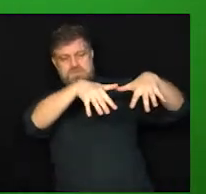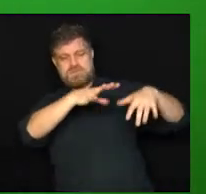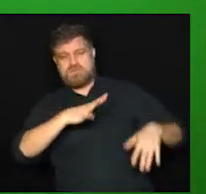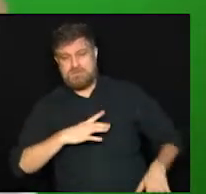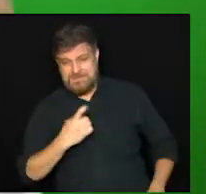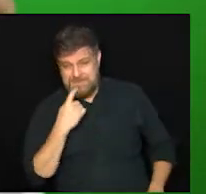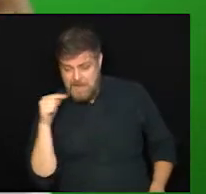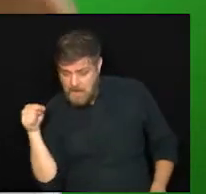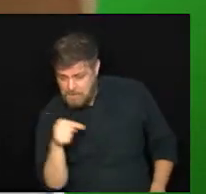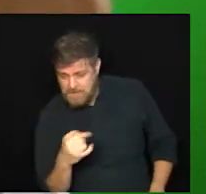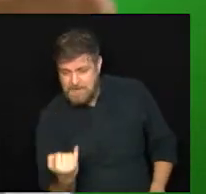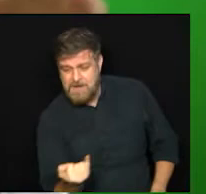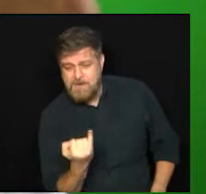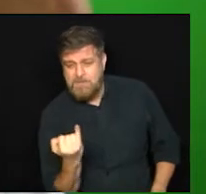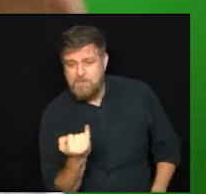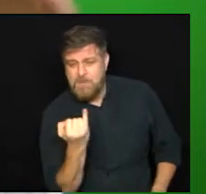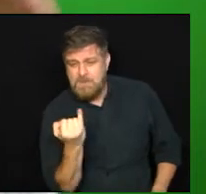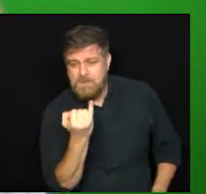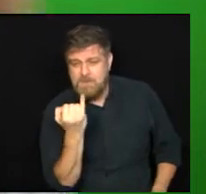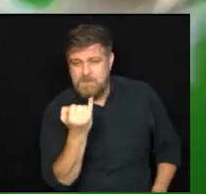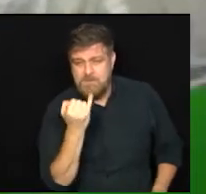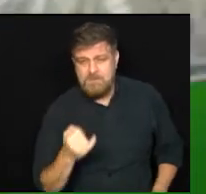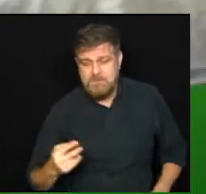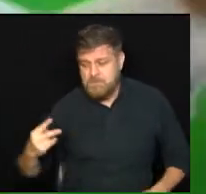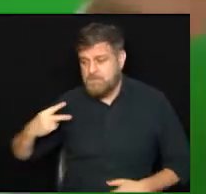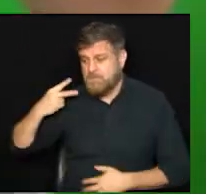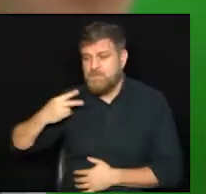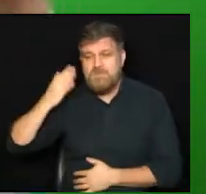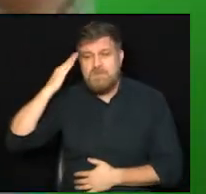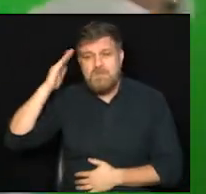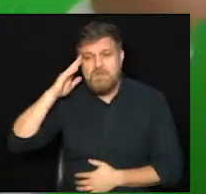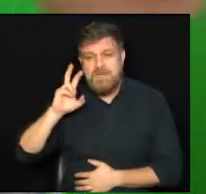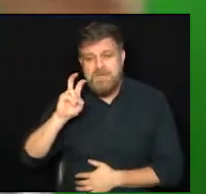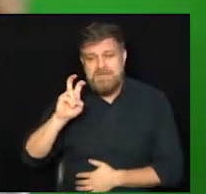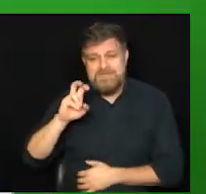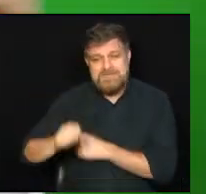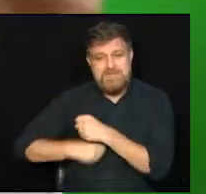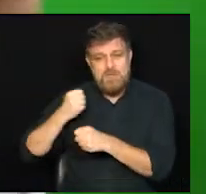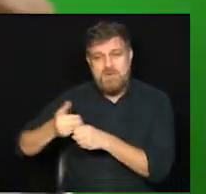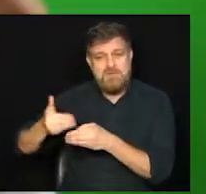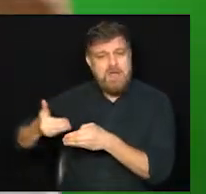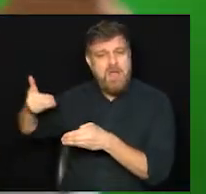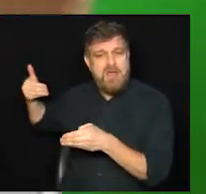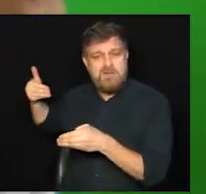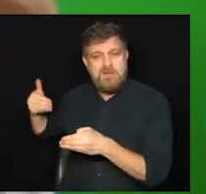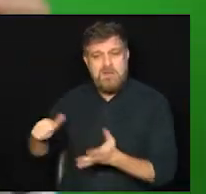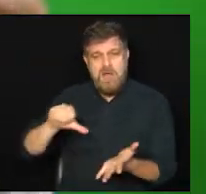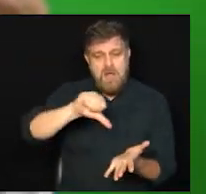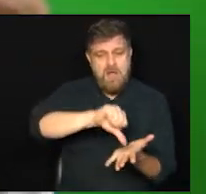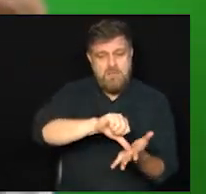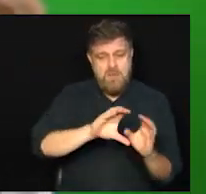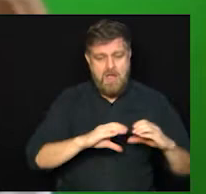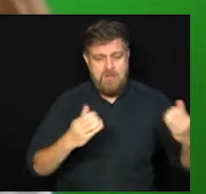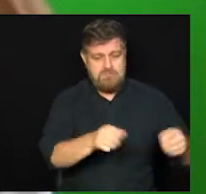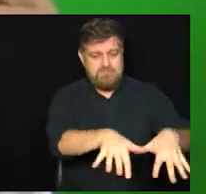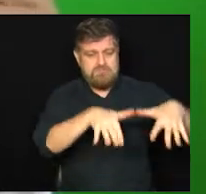senhores vereadores entenderem que há 5 anos atrás, 6 anos atrás, não tinha centro de convenções em